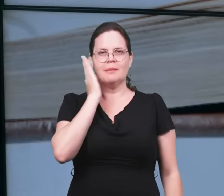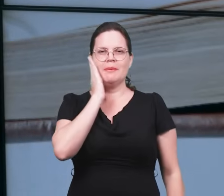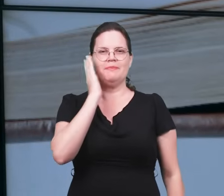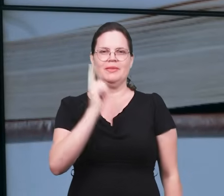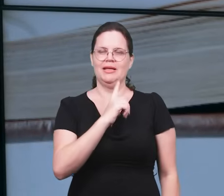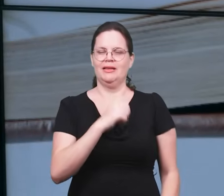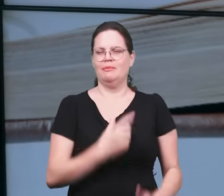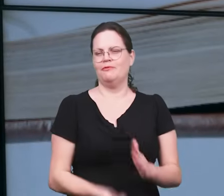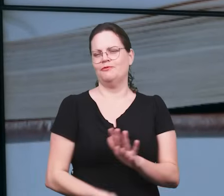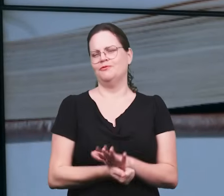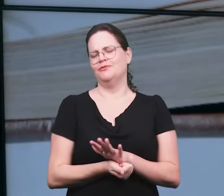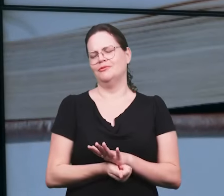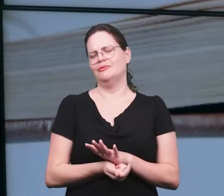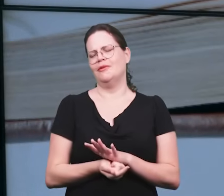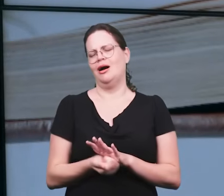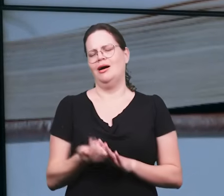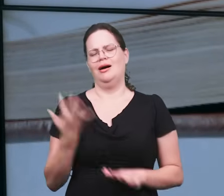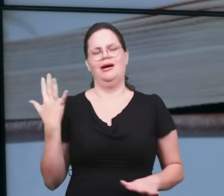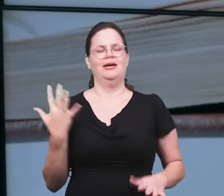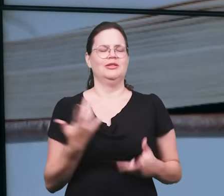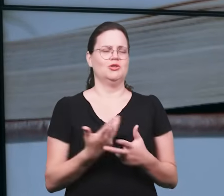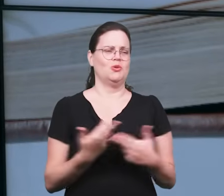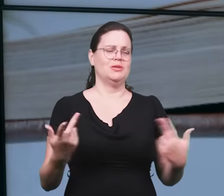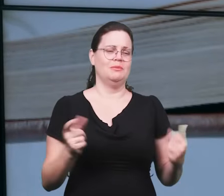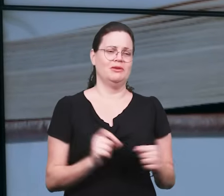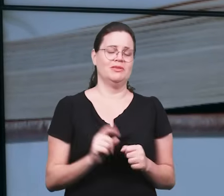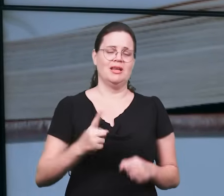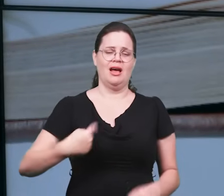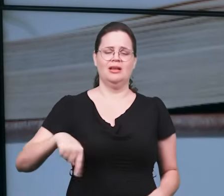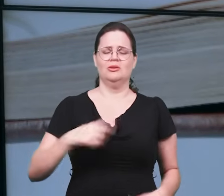multiatividades nós achamos que nós estamos muito cansadas,